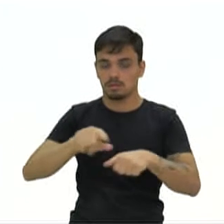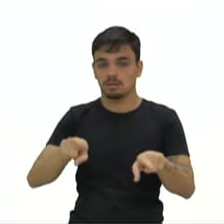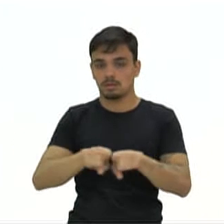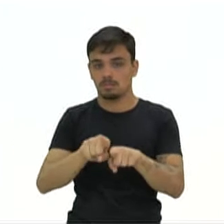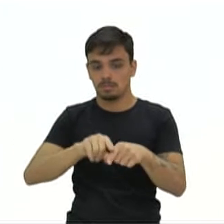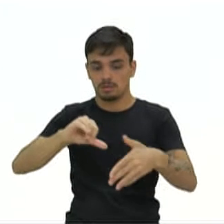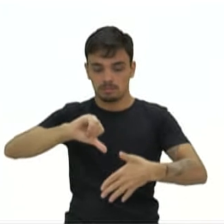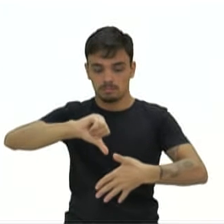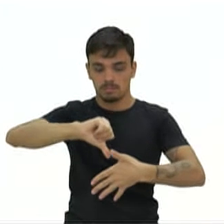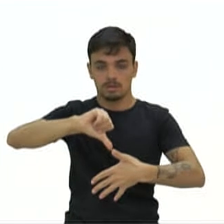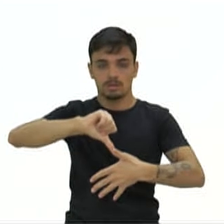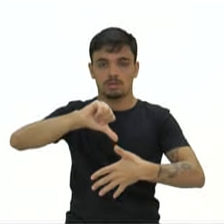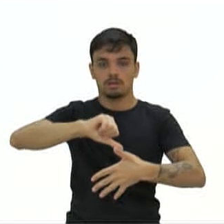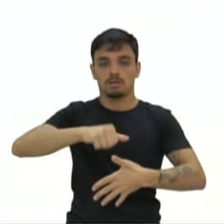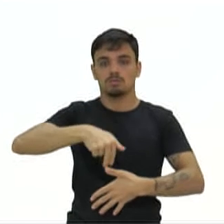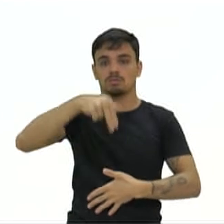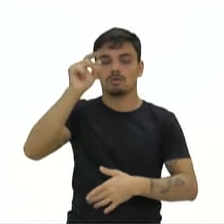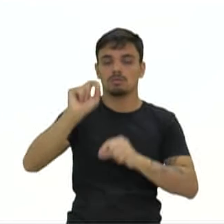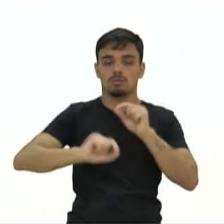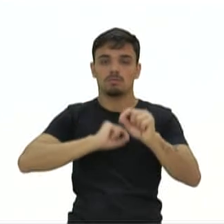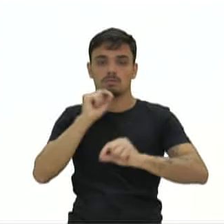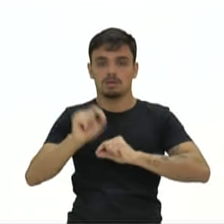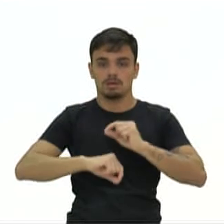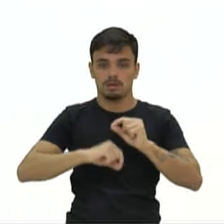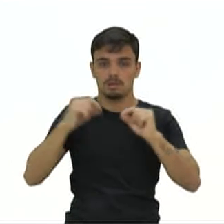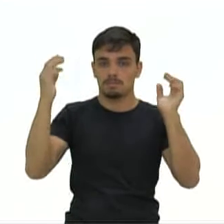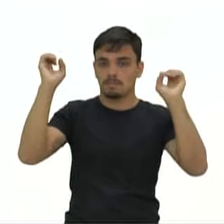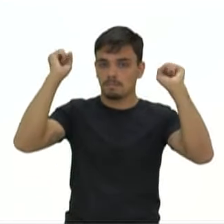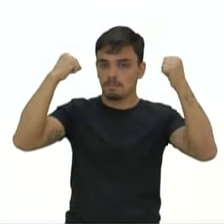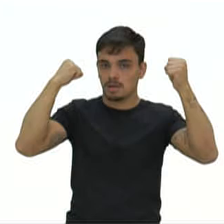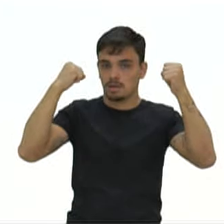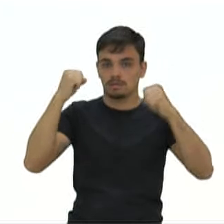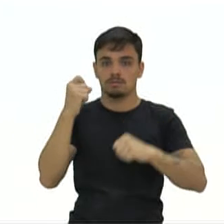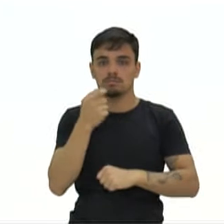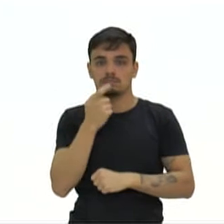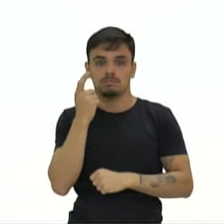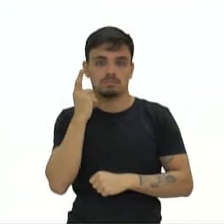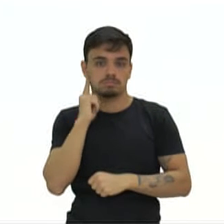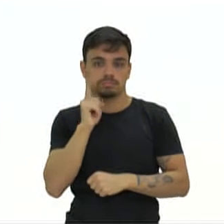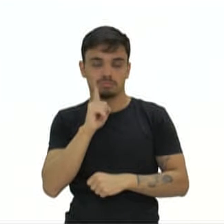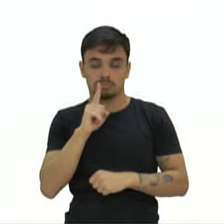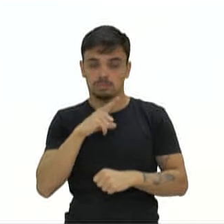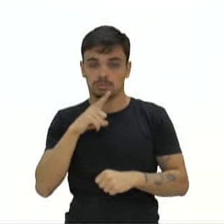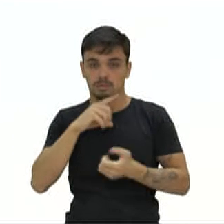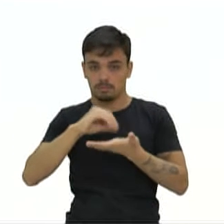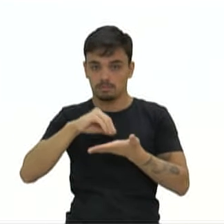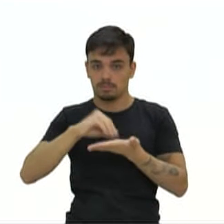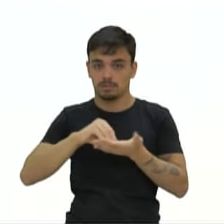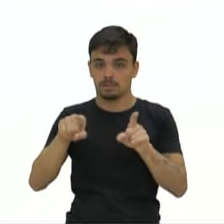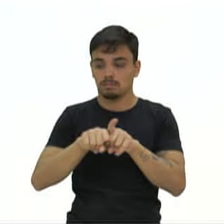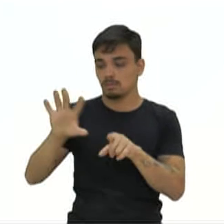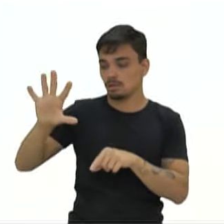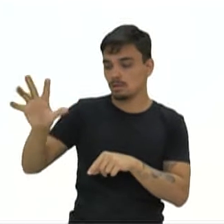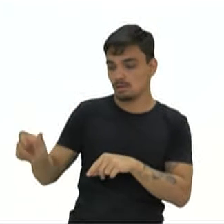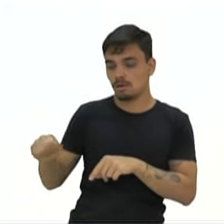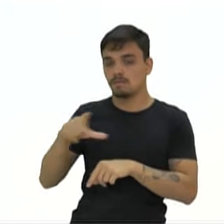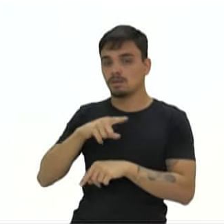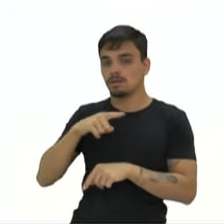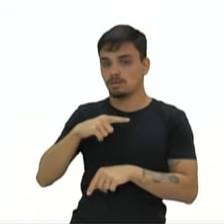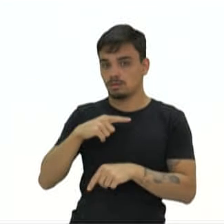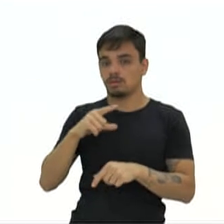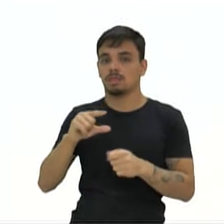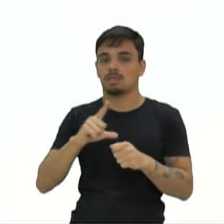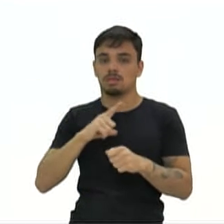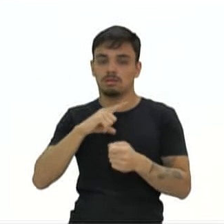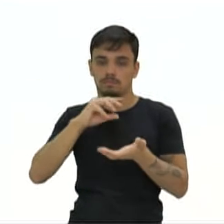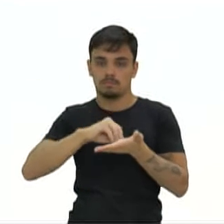América do Norte, que pega México e Estados Unidos, tem escassez. A África tem escassez em boa